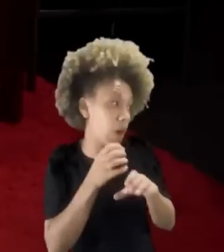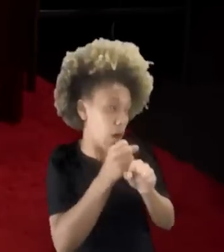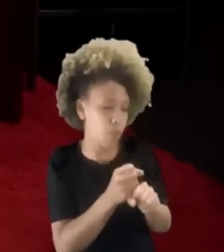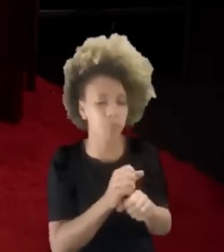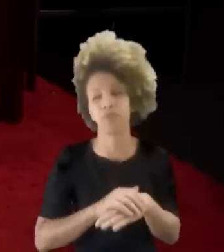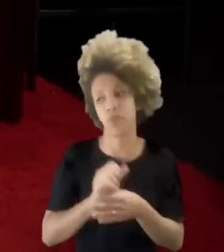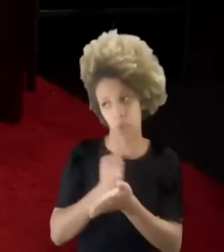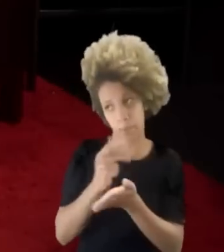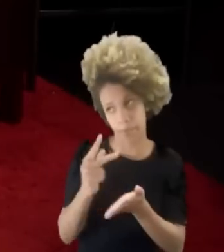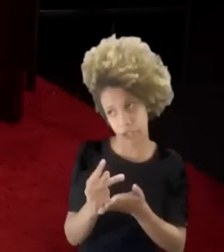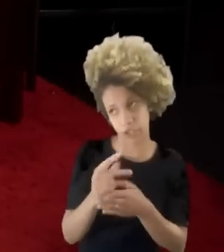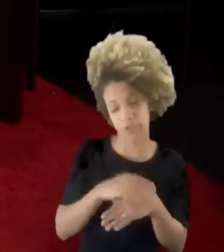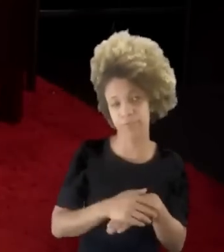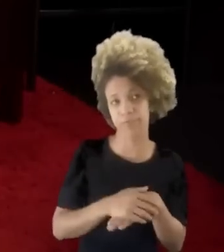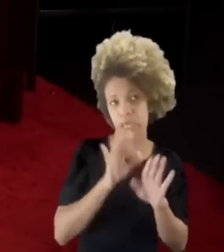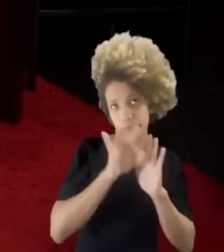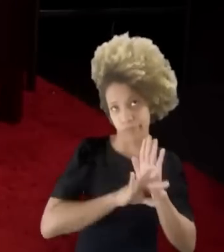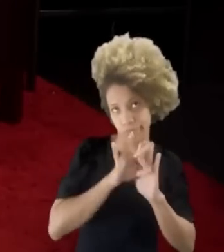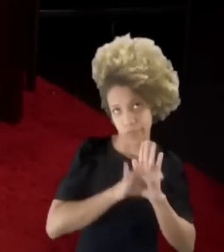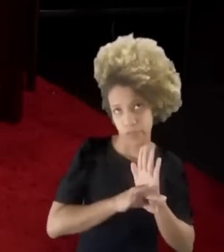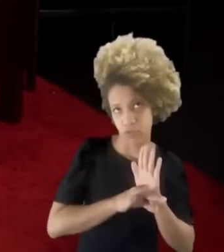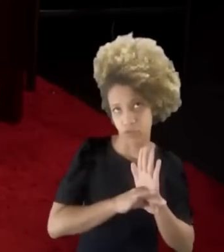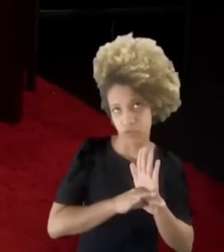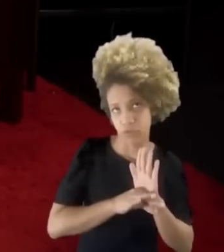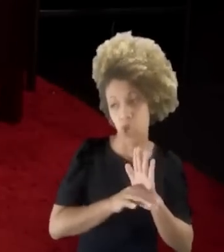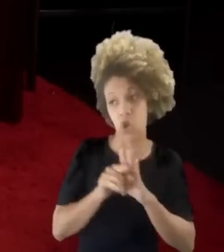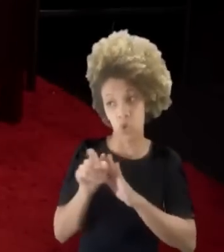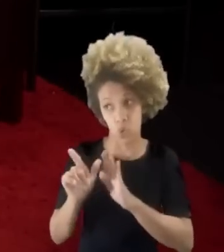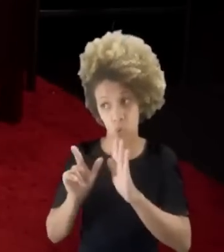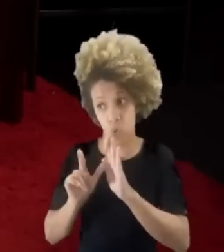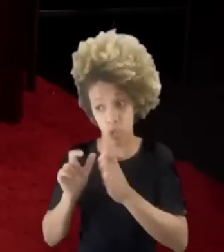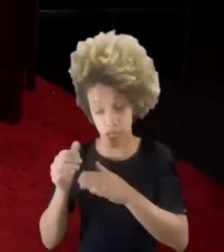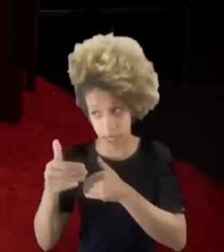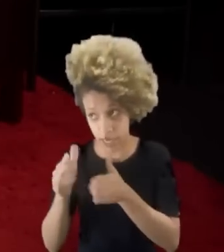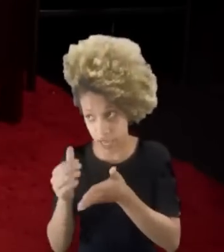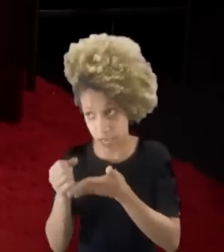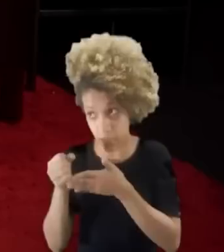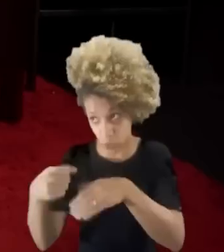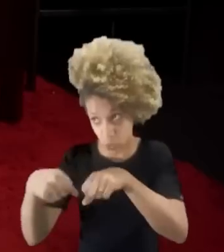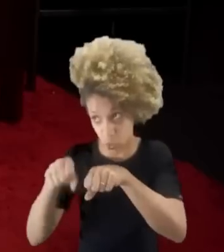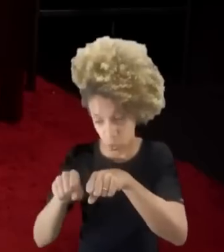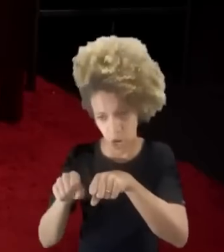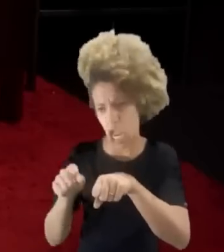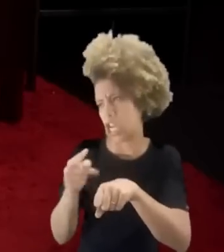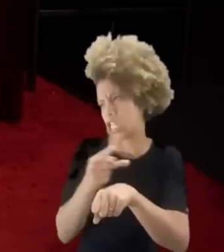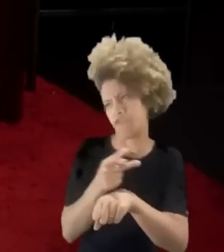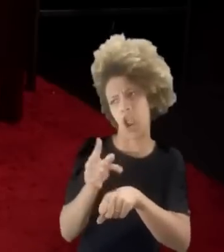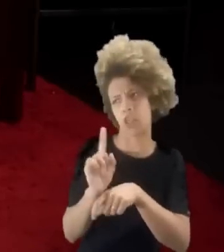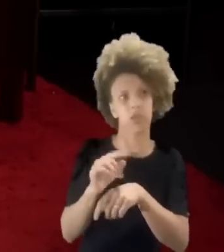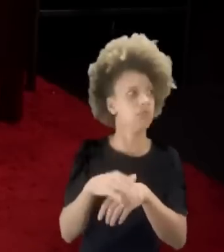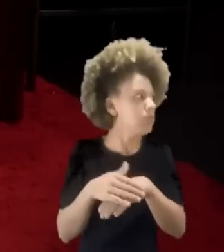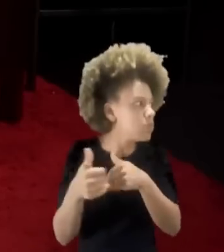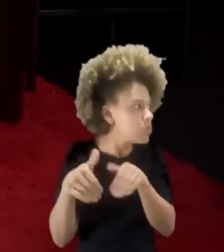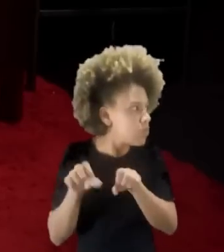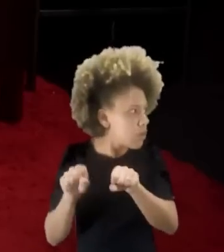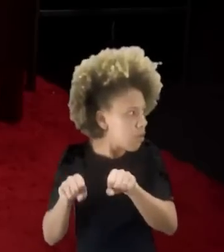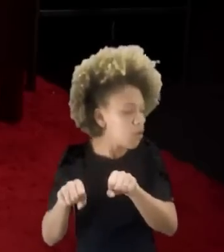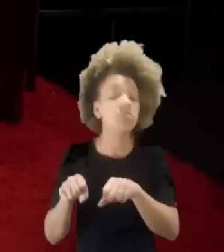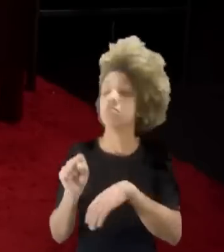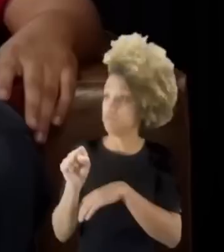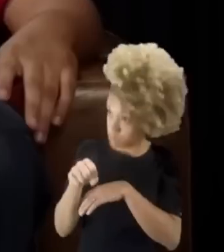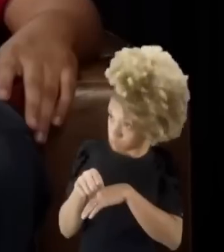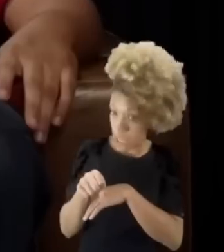o aplicativo ele arranca uma porcentagem do entregador eles dizem que não mas a gente do entregador